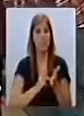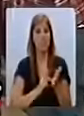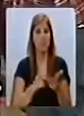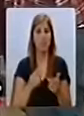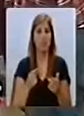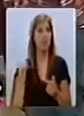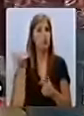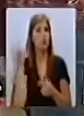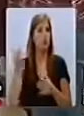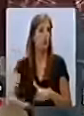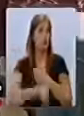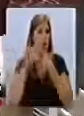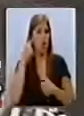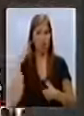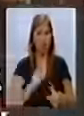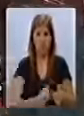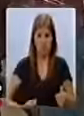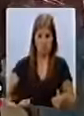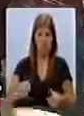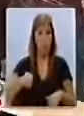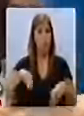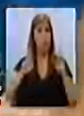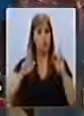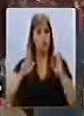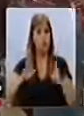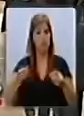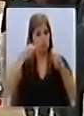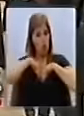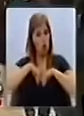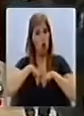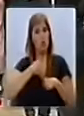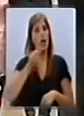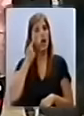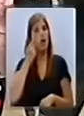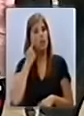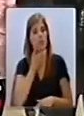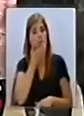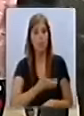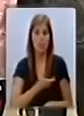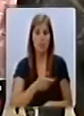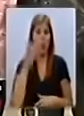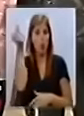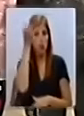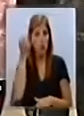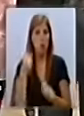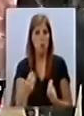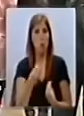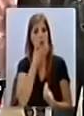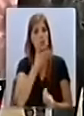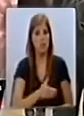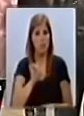melhores institutos da China. Espero trazer uma grande experiência cultural, espero também trazer uma boa experiência a nível